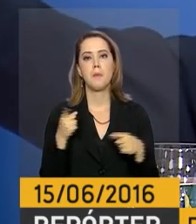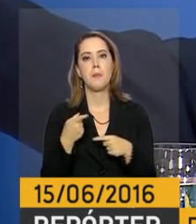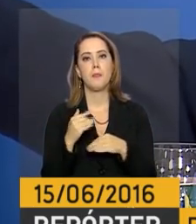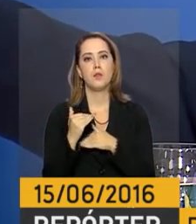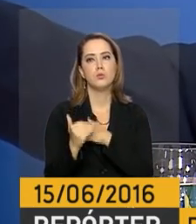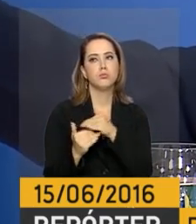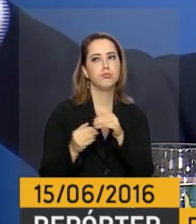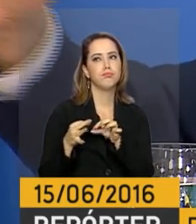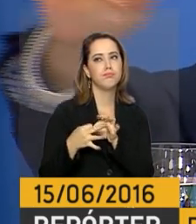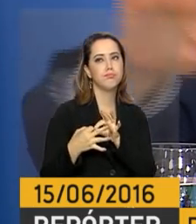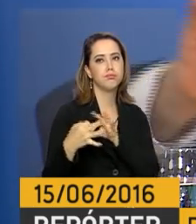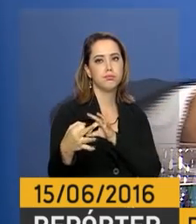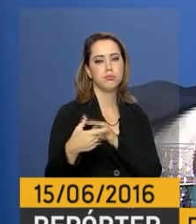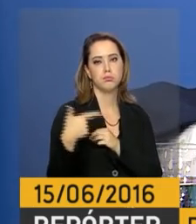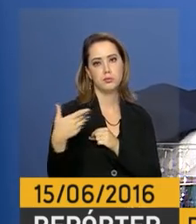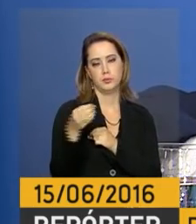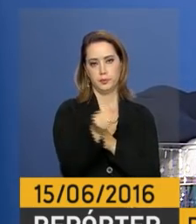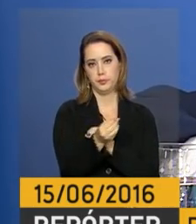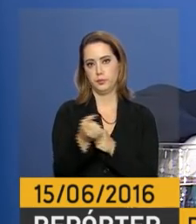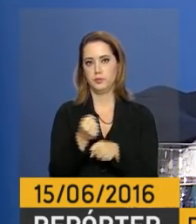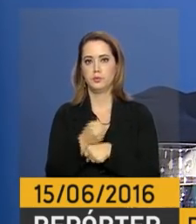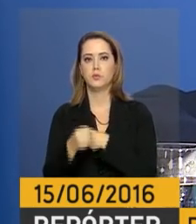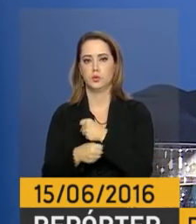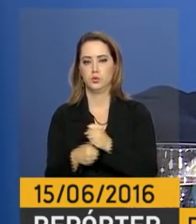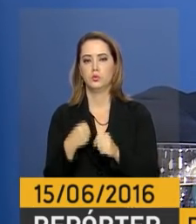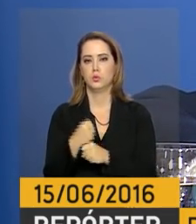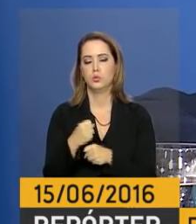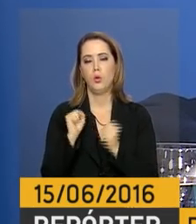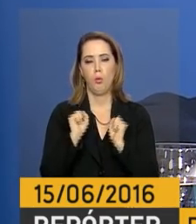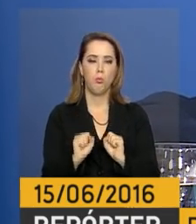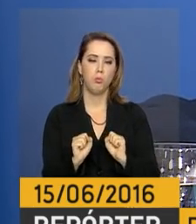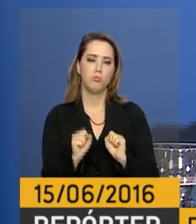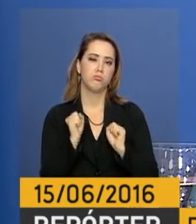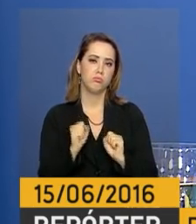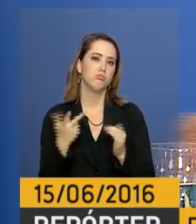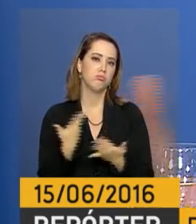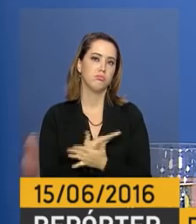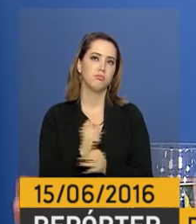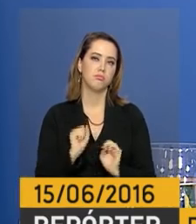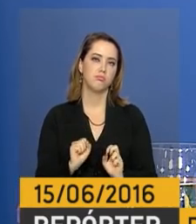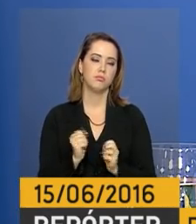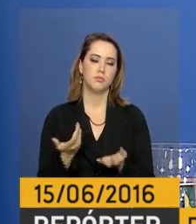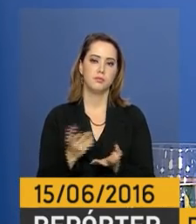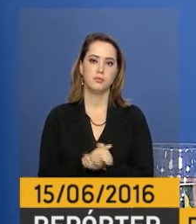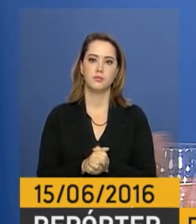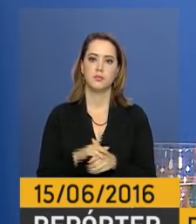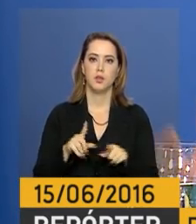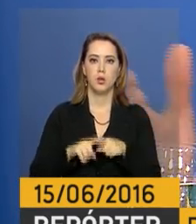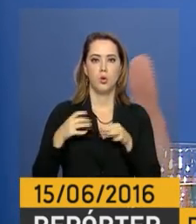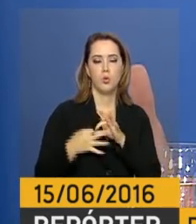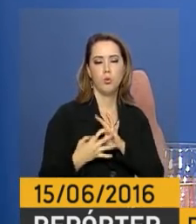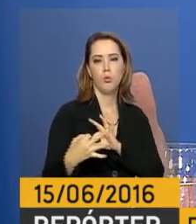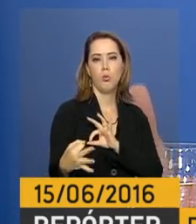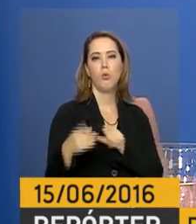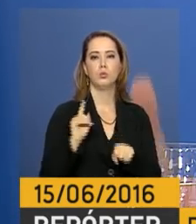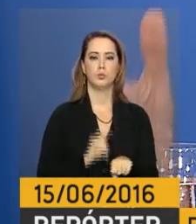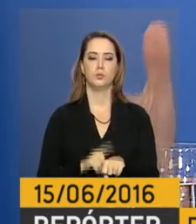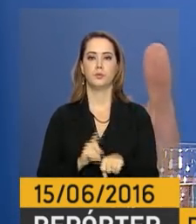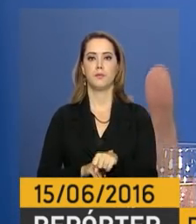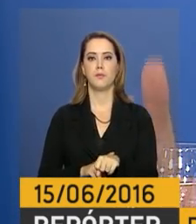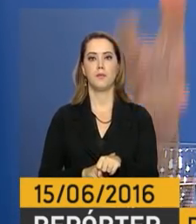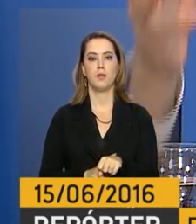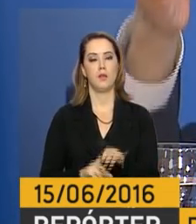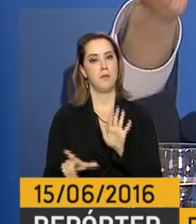20 anos deve-se preservar esta possibilidade porque é um longo tempo e esta